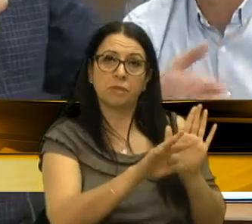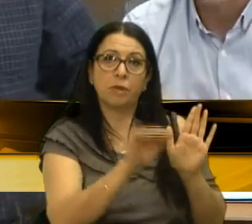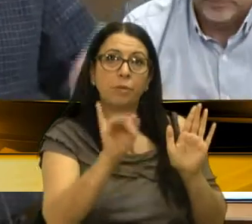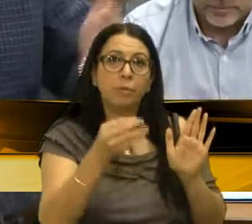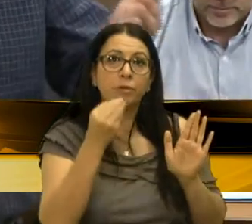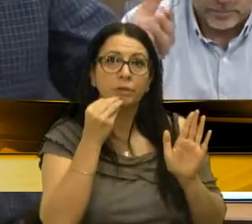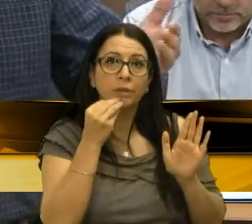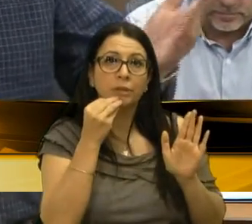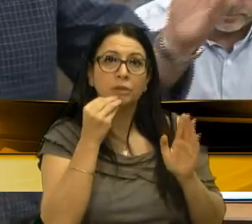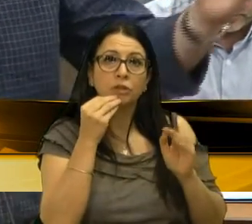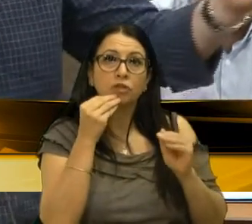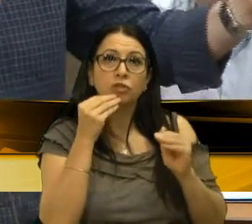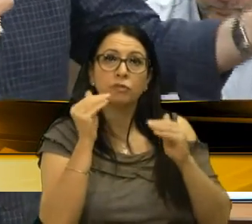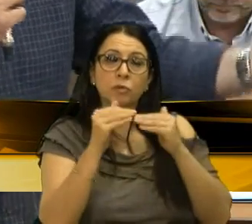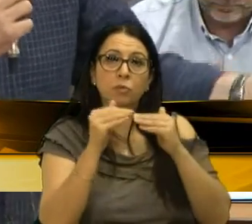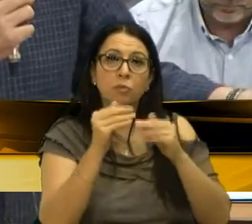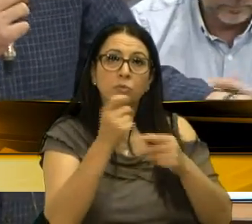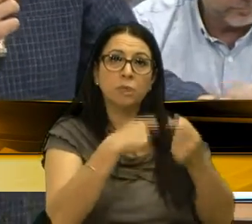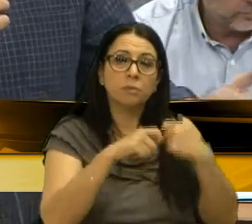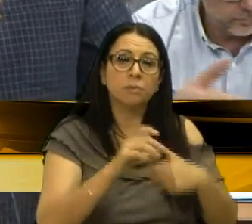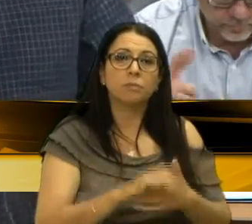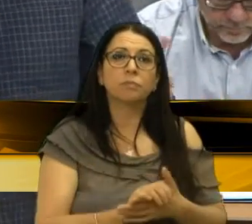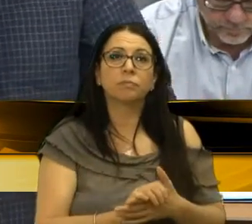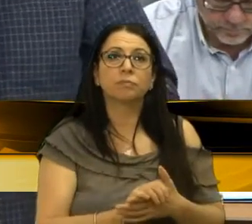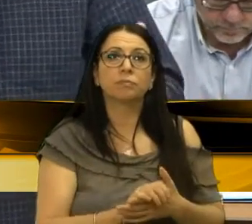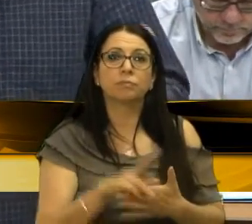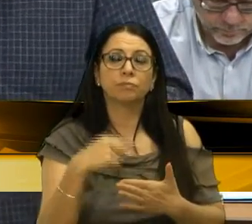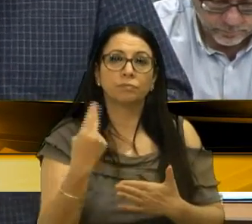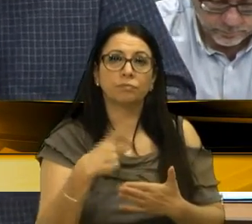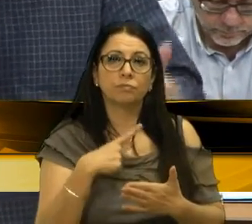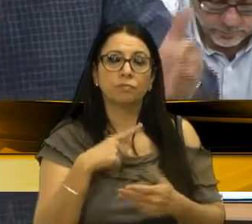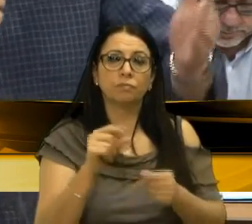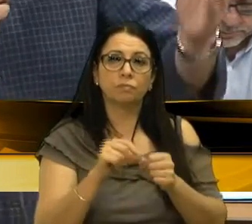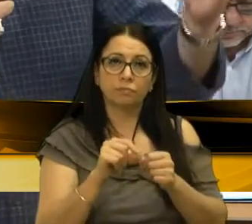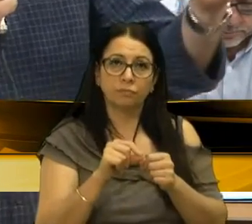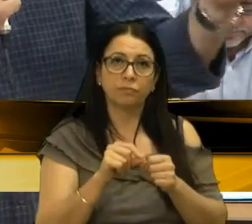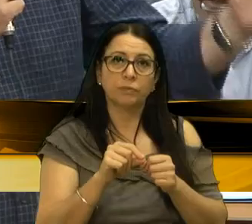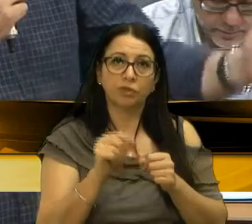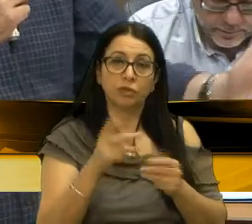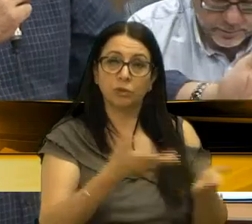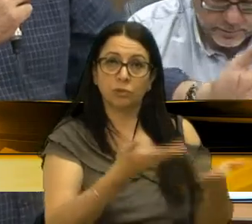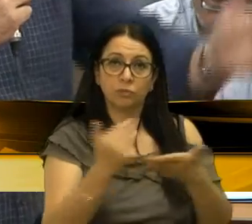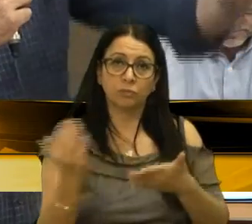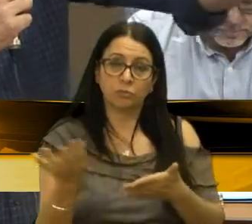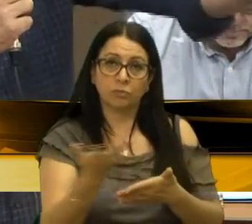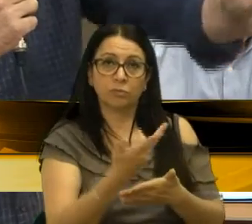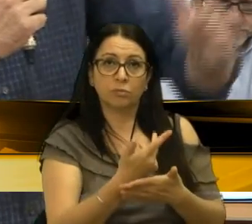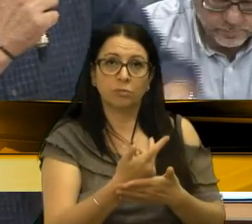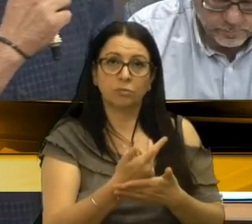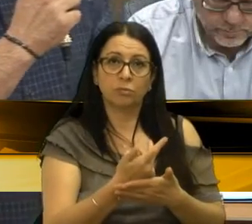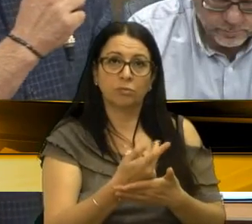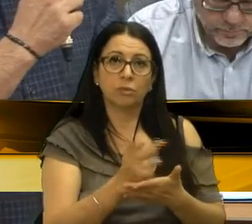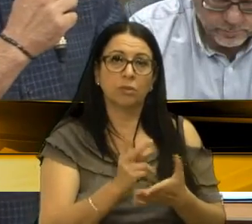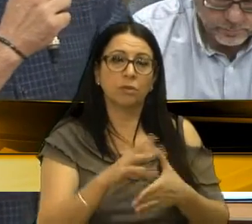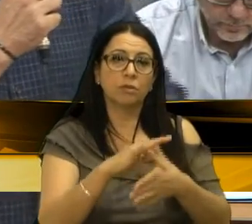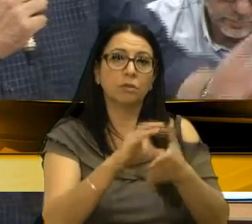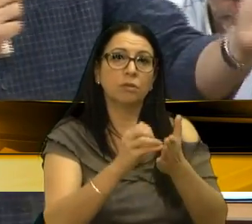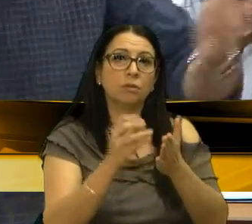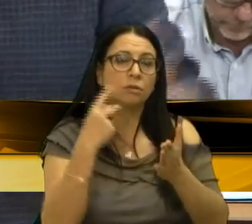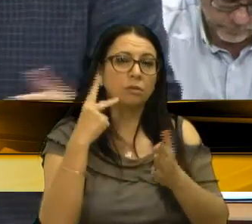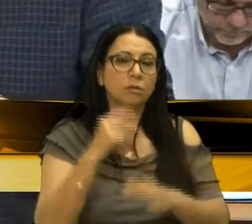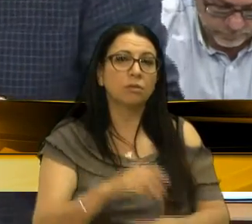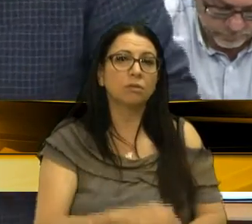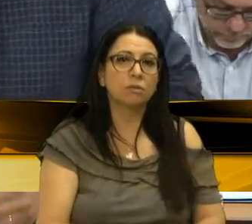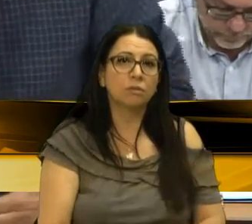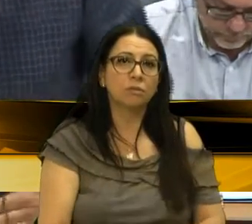oportunidade e conveniência de alguma administração. Nós temos feito, e já deixo o convite agora, me permite continuar em declaração de líder, presidente, até para